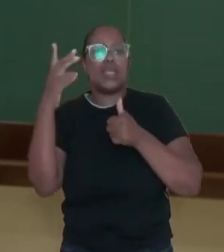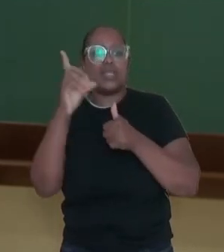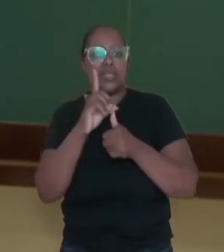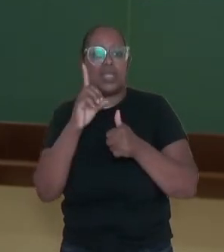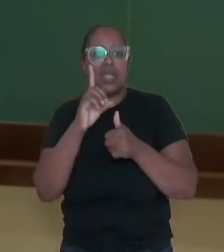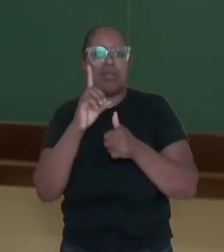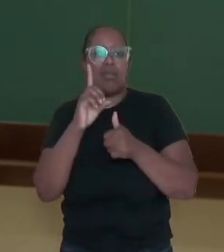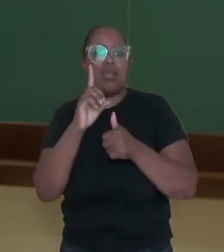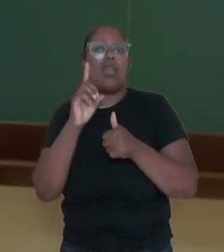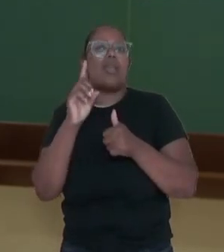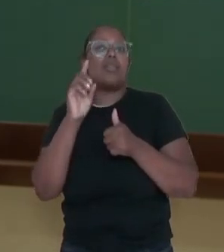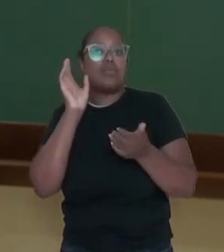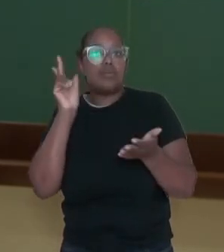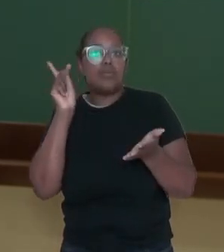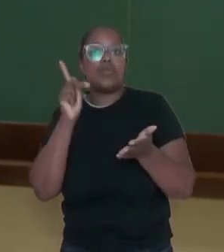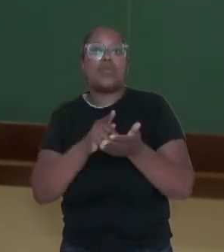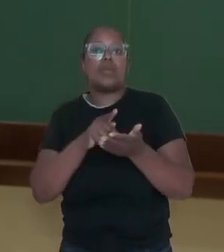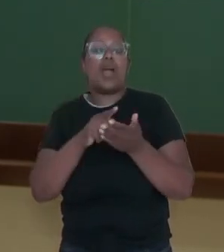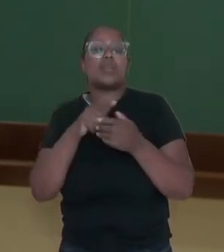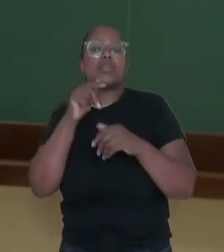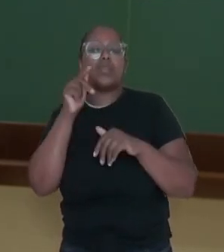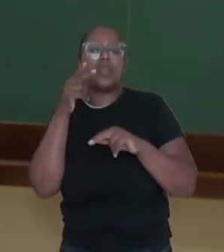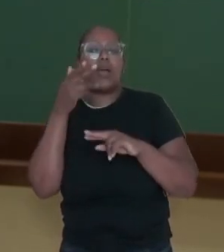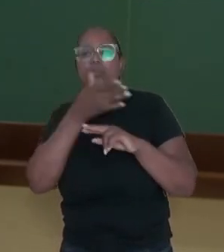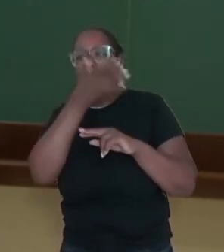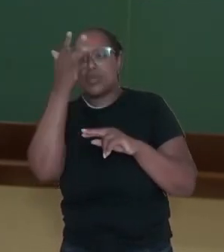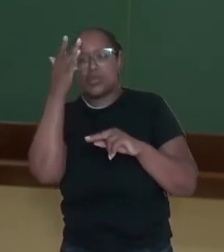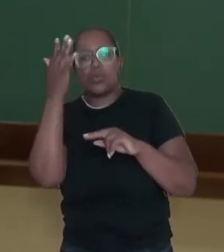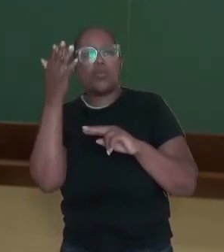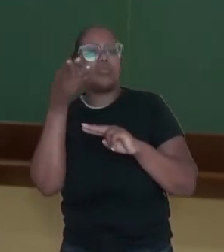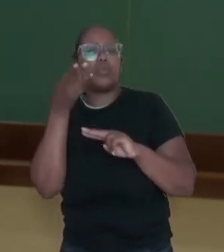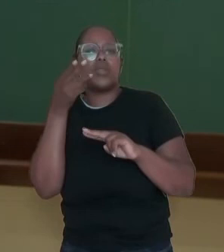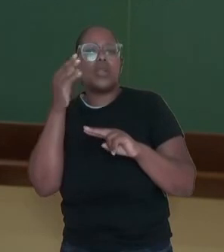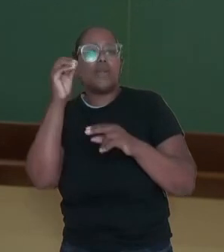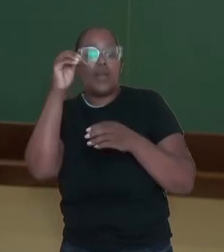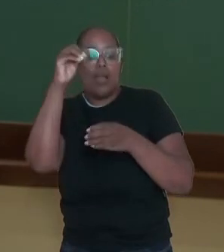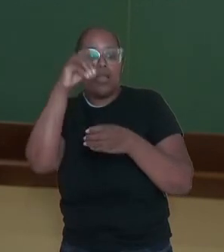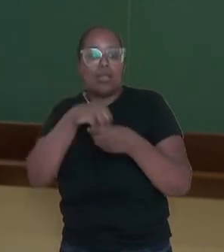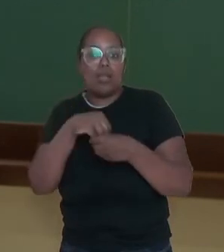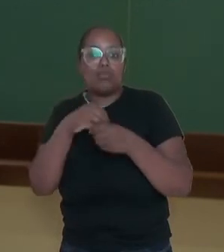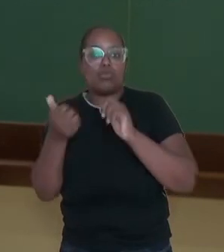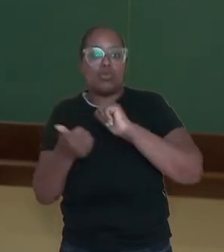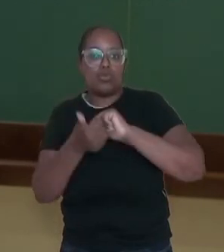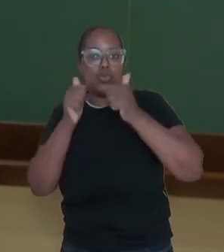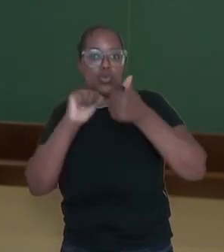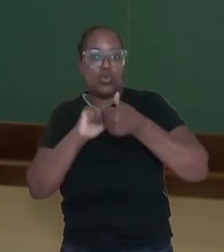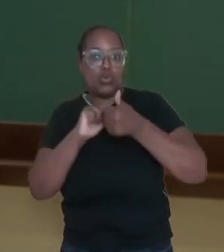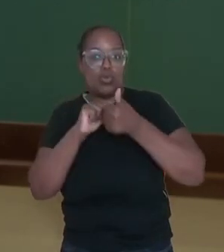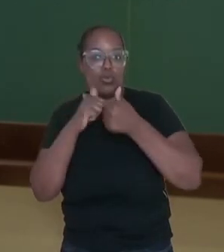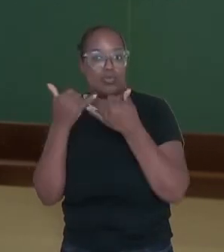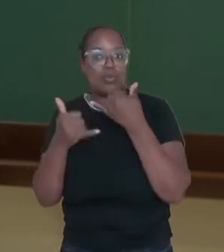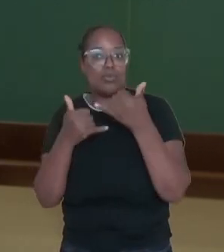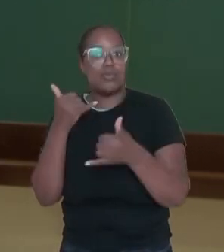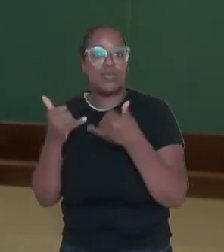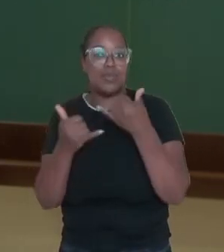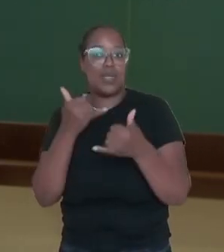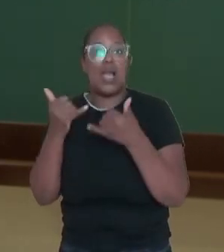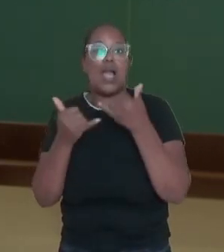virtual. Essa tecnologia possibilita que o jogador se coloque dentro do jogo, né? Como se ele